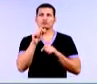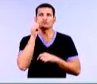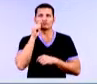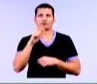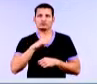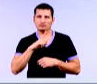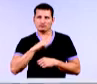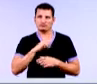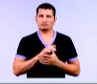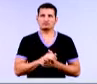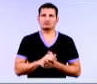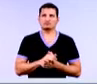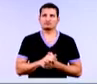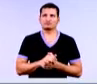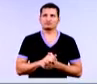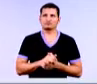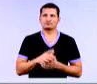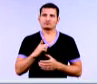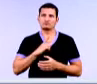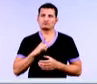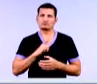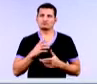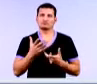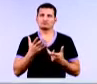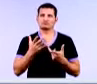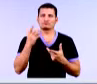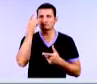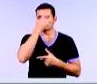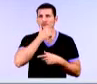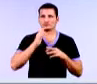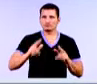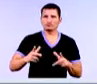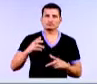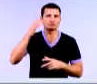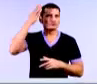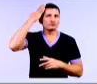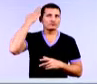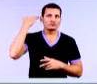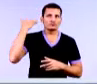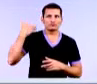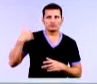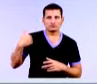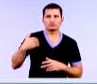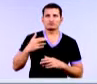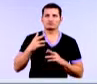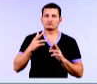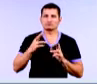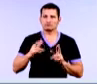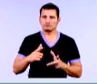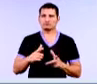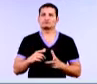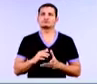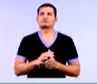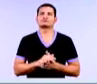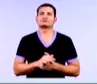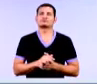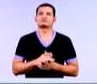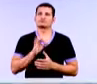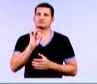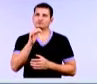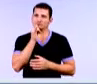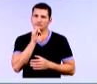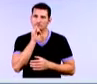Normalmente traços mais delicados que os homens, cabelos mais longos, óbvio que isso aí é só um estereótipo, só para a